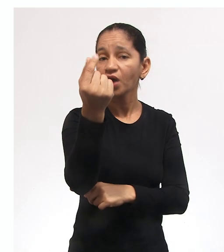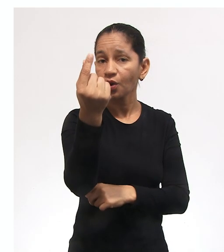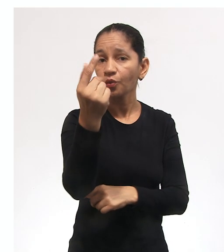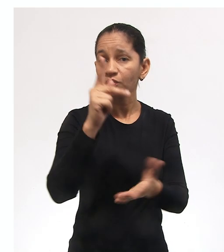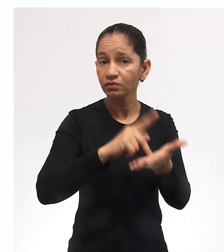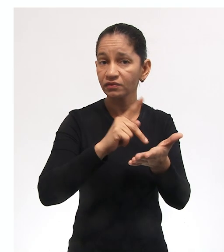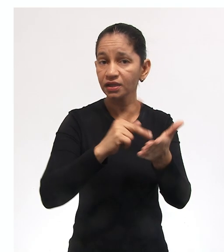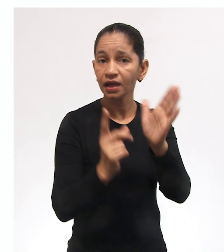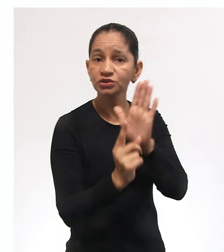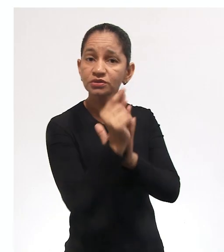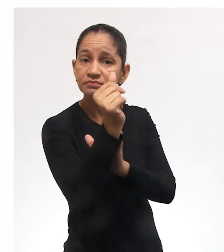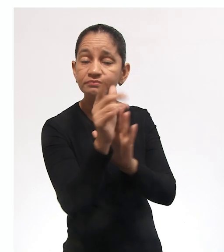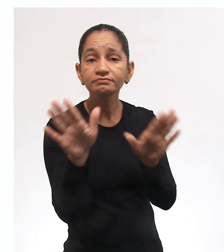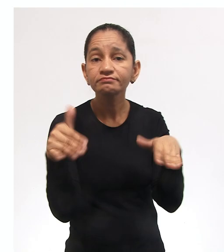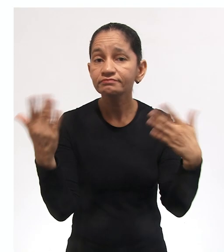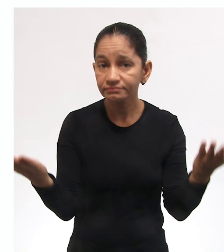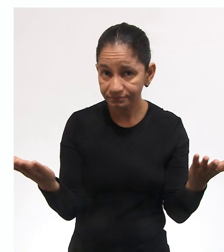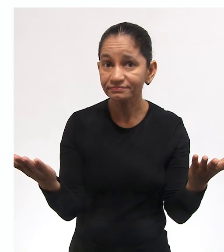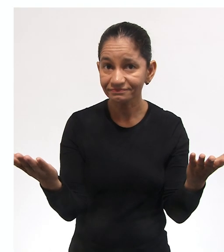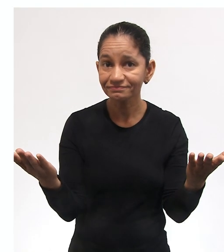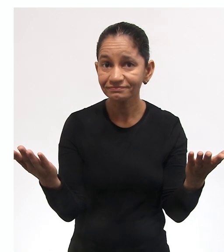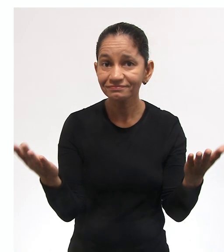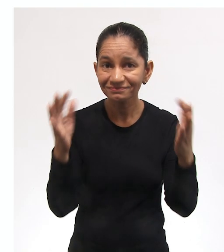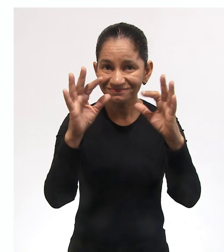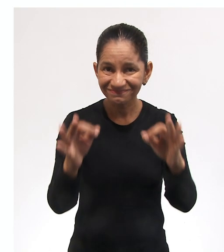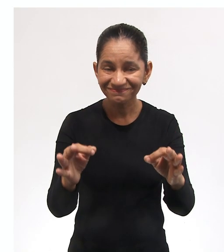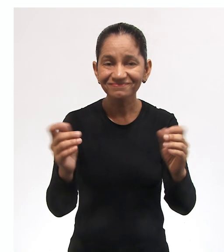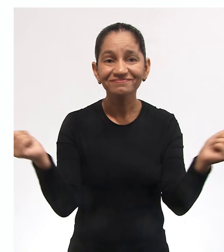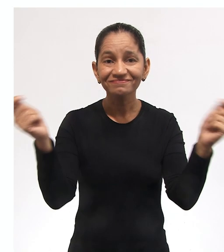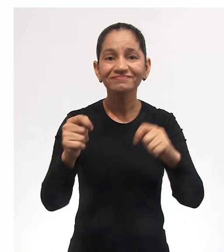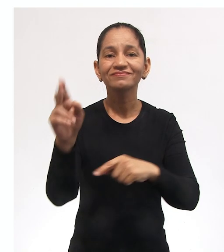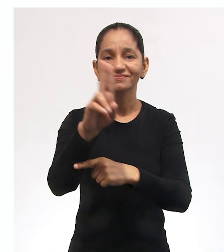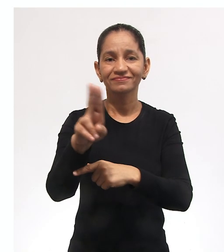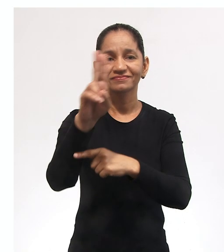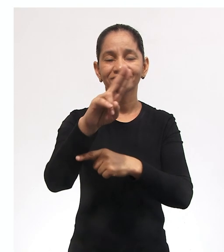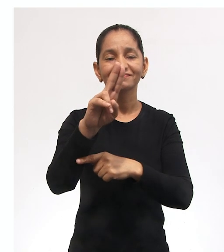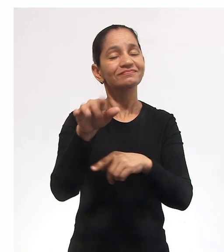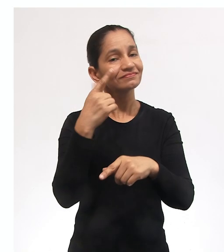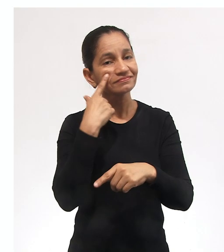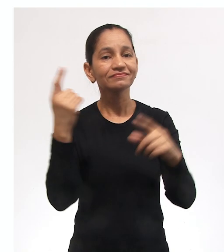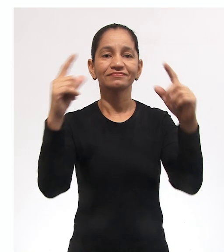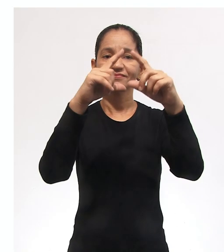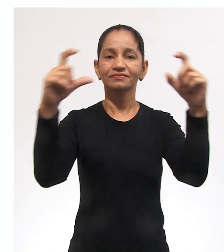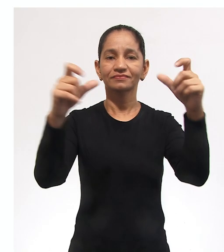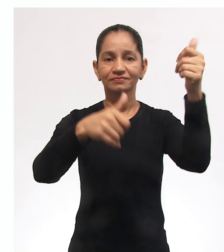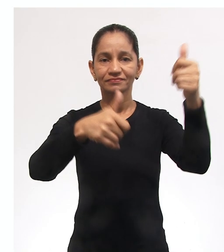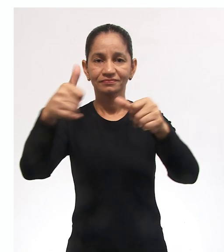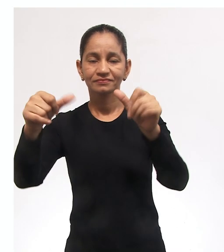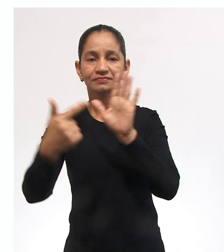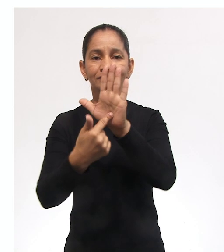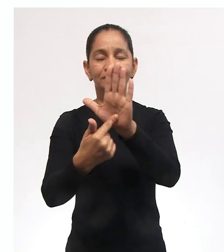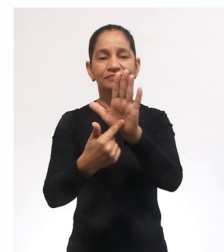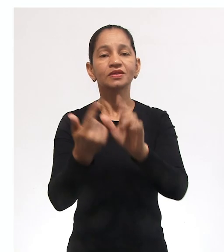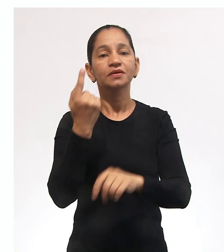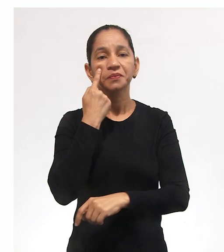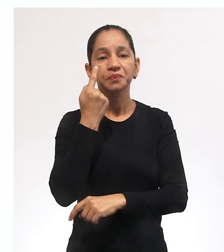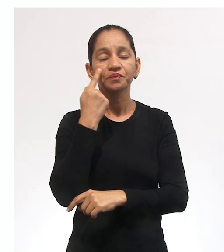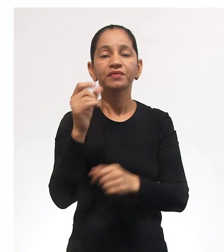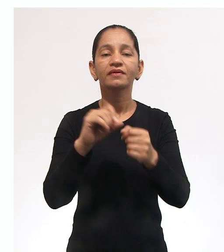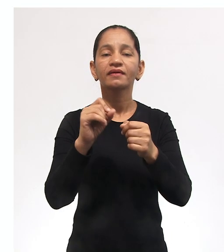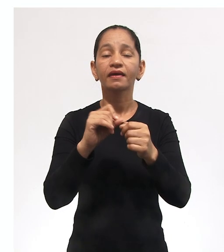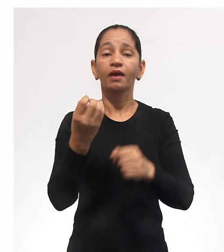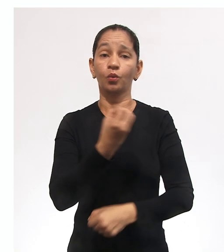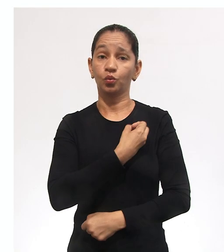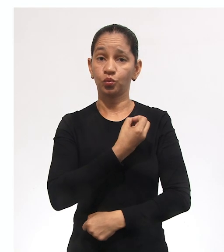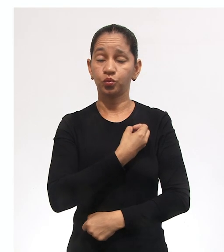está tendo de lucro? Né? Então, a gente pode fazer essa representação. Quando a